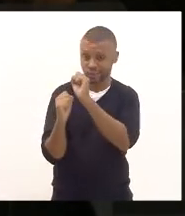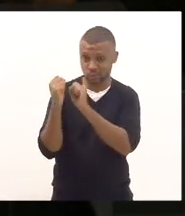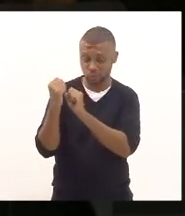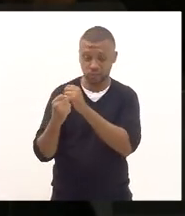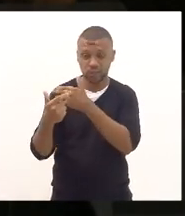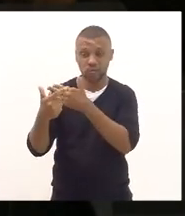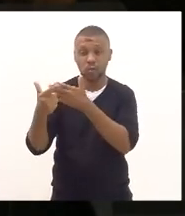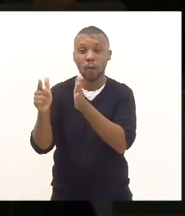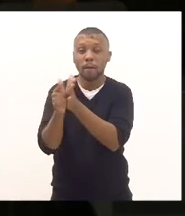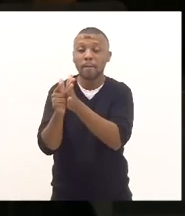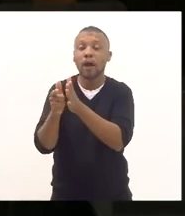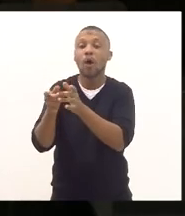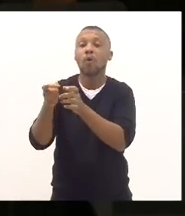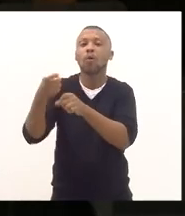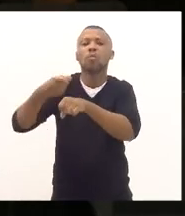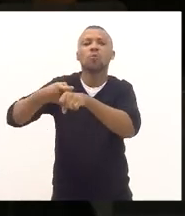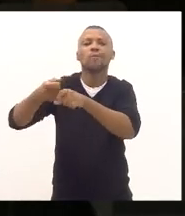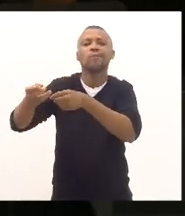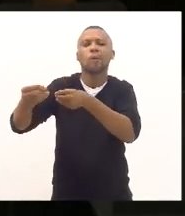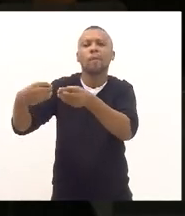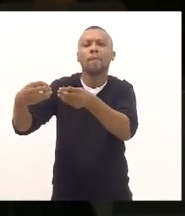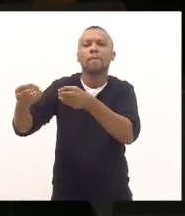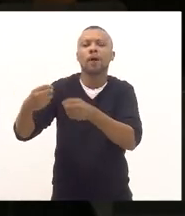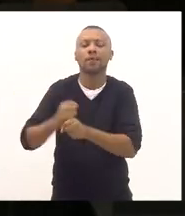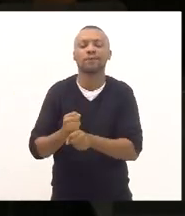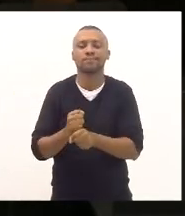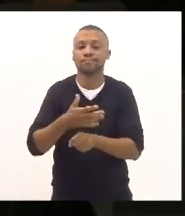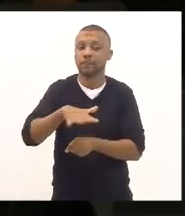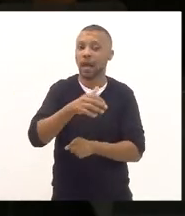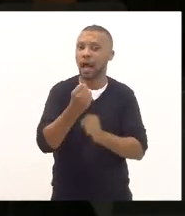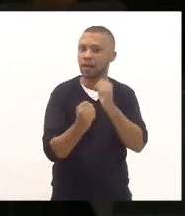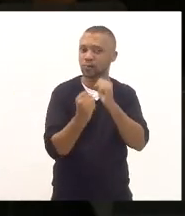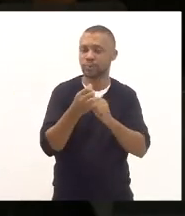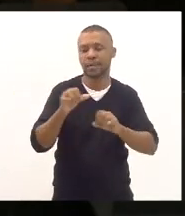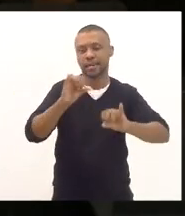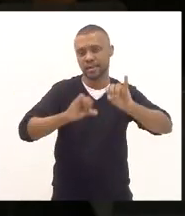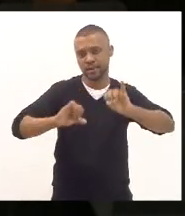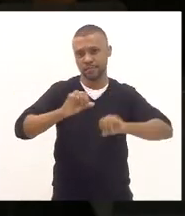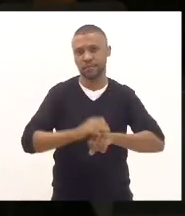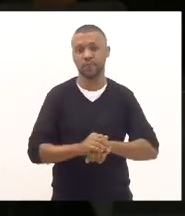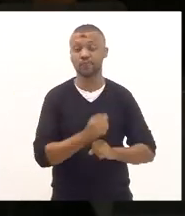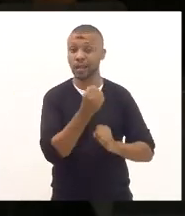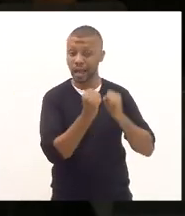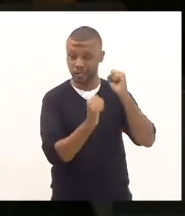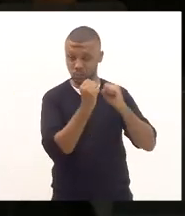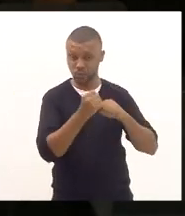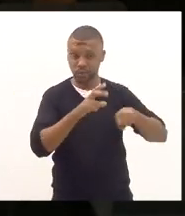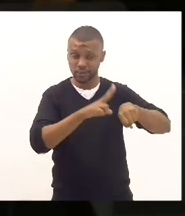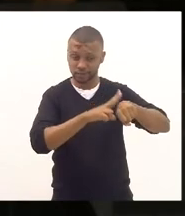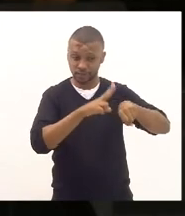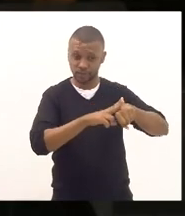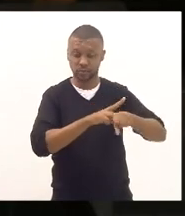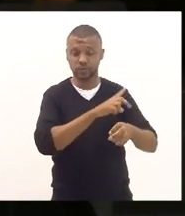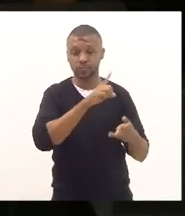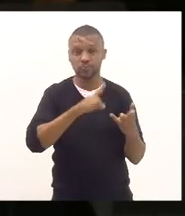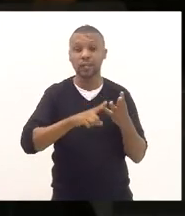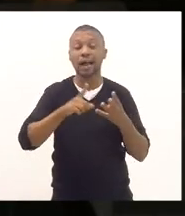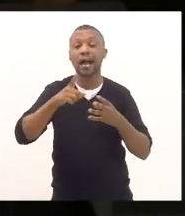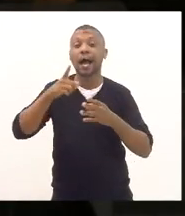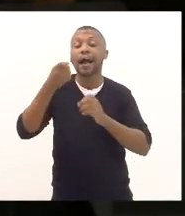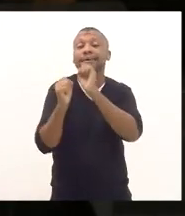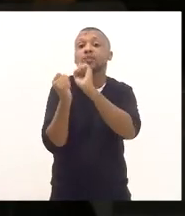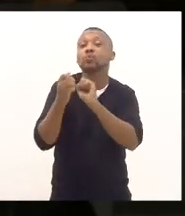papelão a indústria química a indústria de vidro e a indústria de